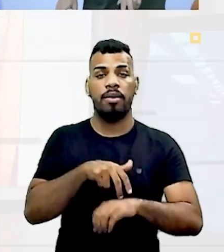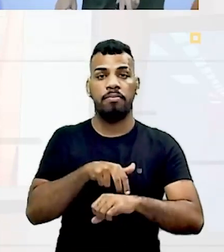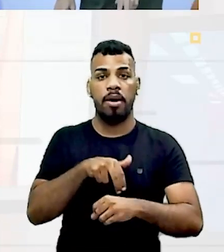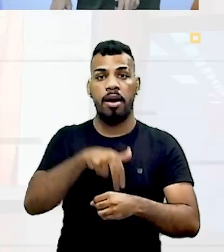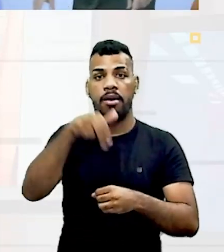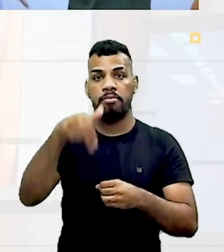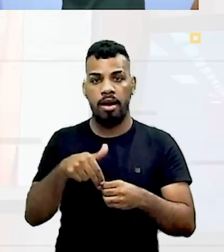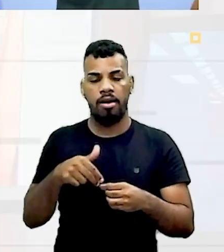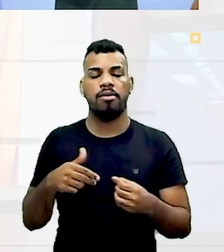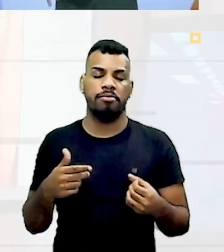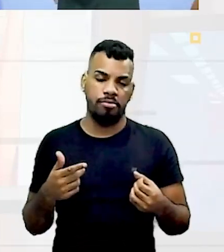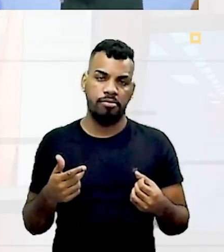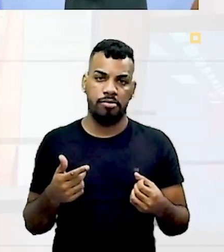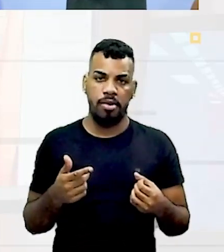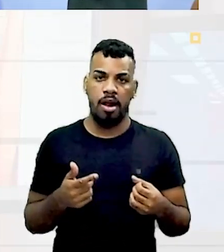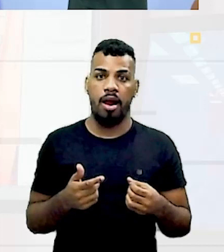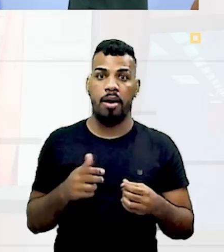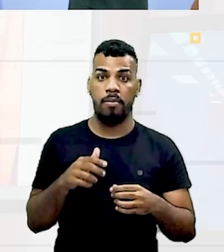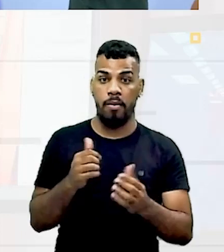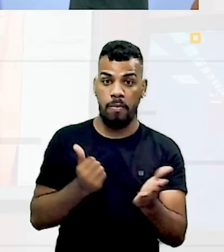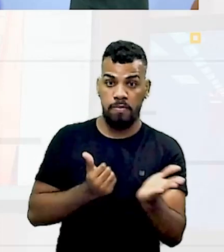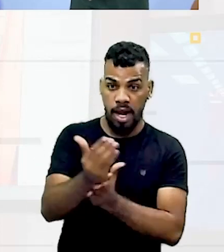chão. E a partir